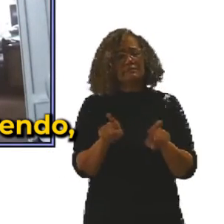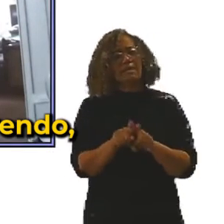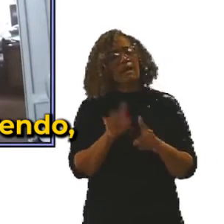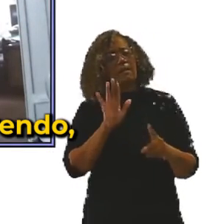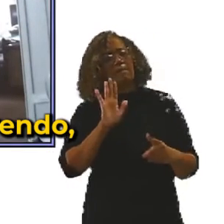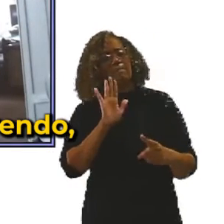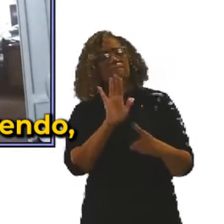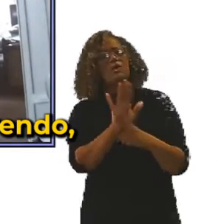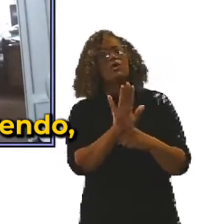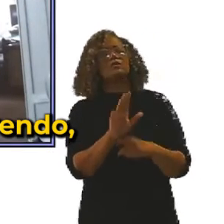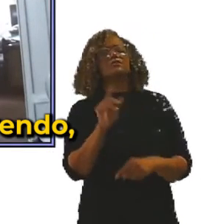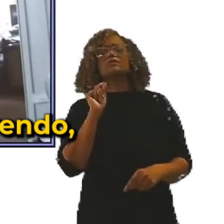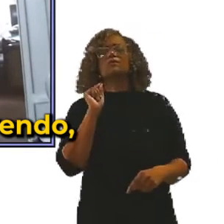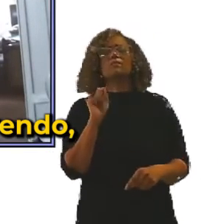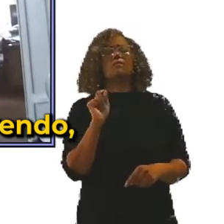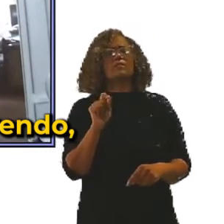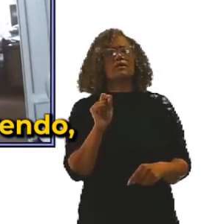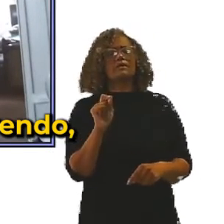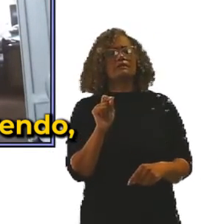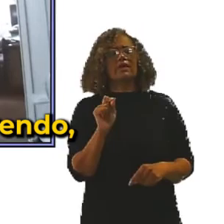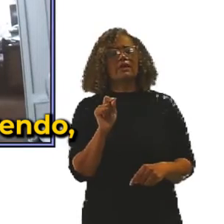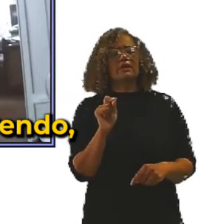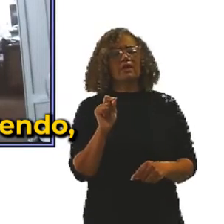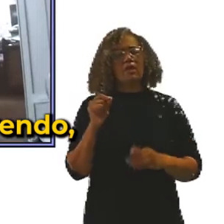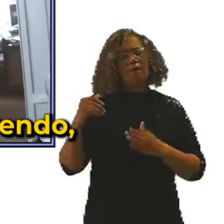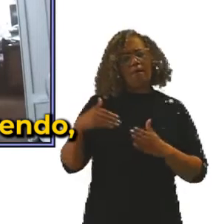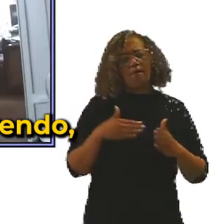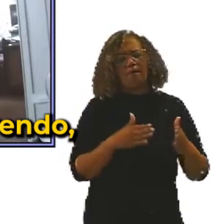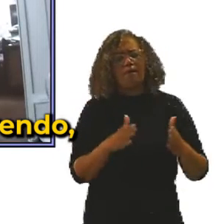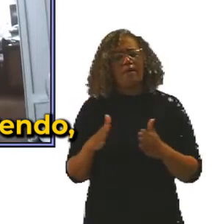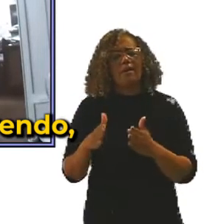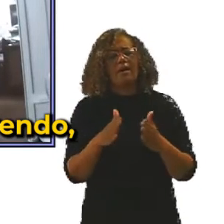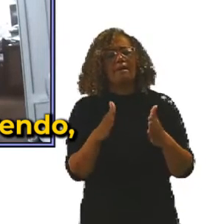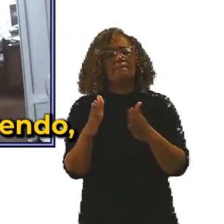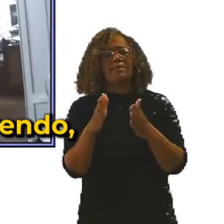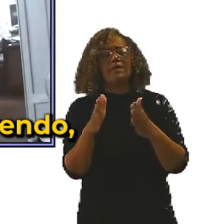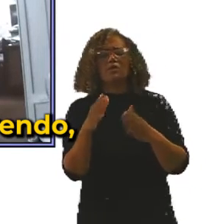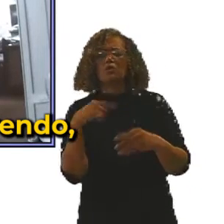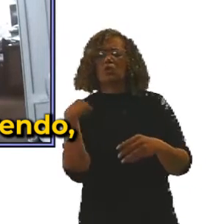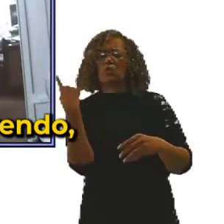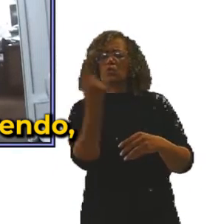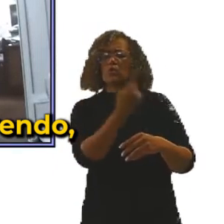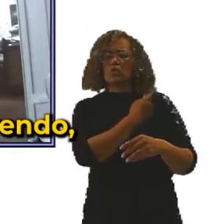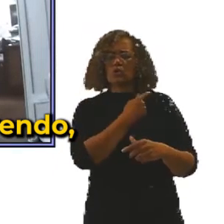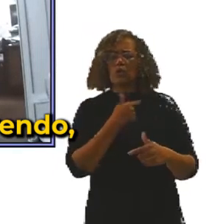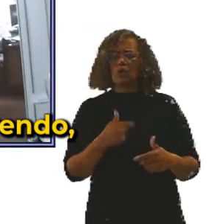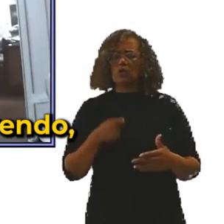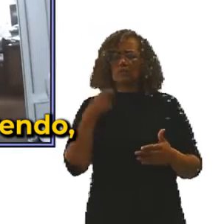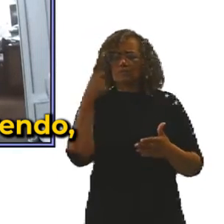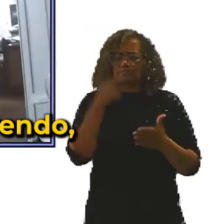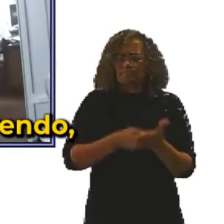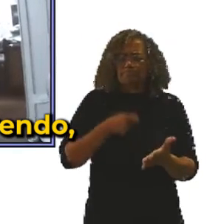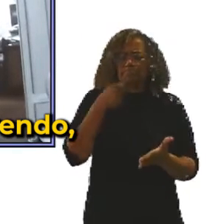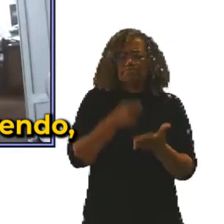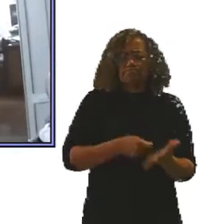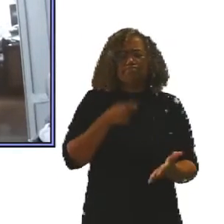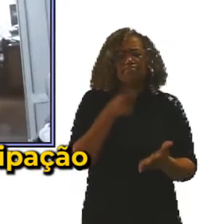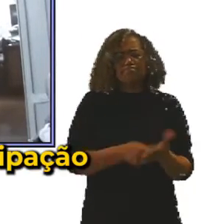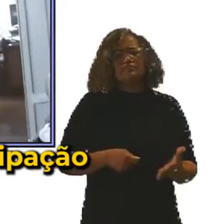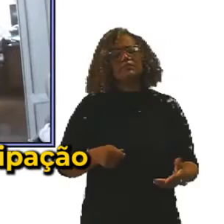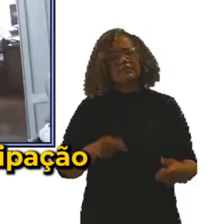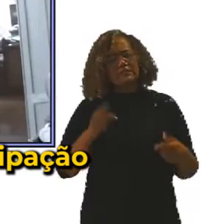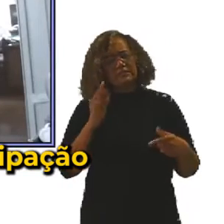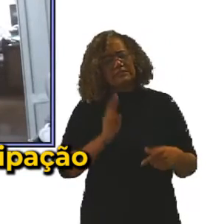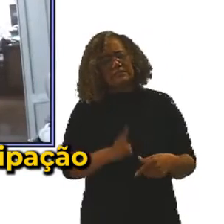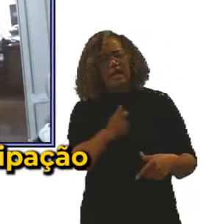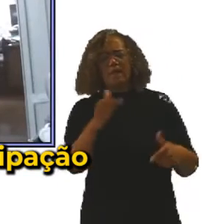reflexos sobre essa trilha que nós estamos percorrendo, nós mulheres estamos percorrendo no